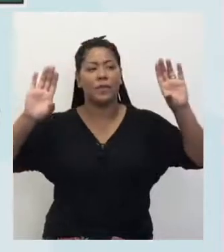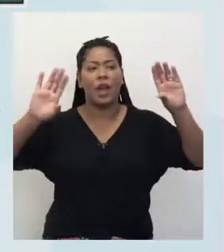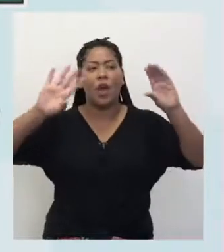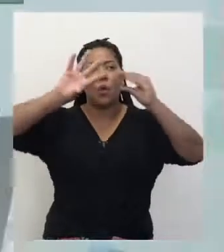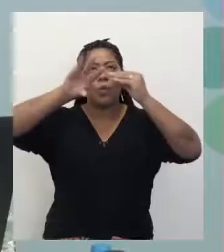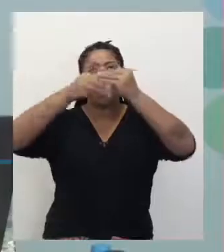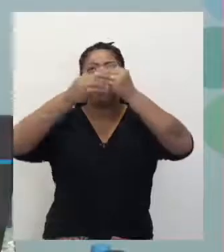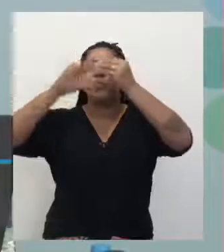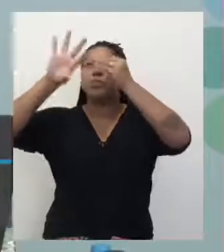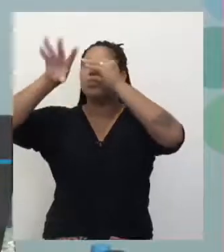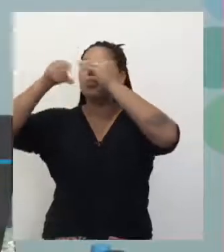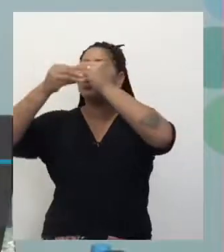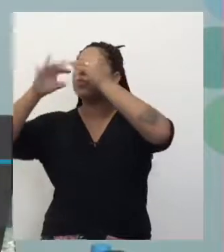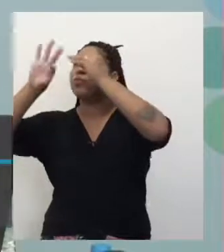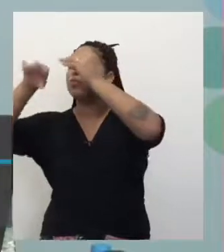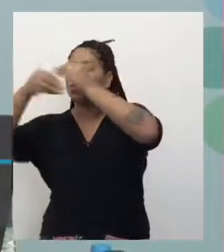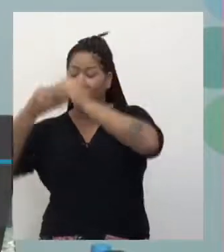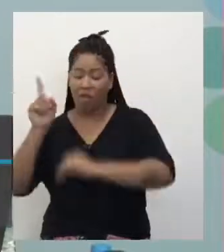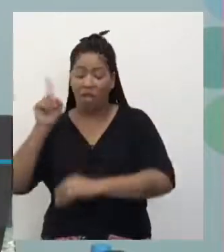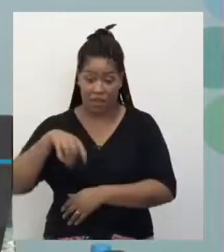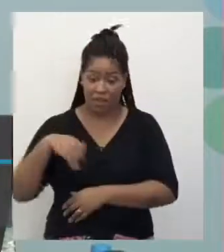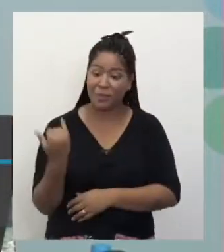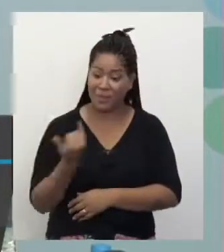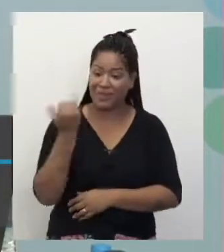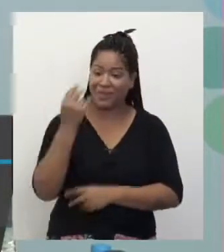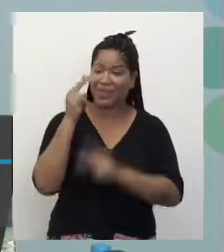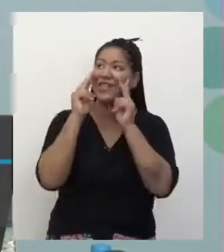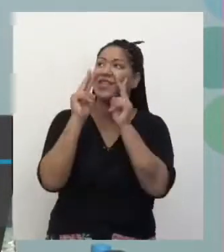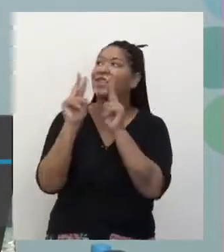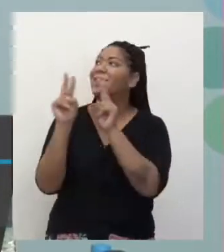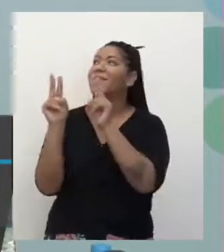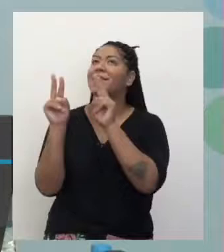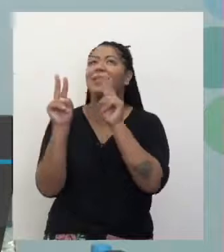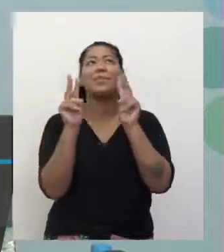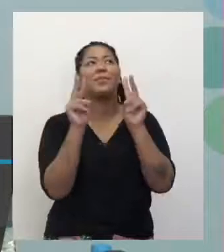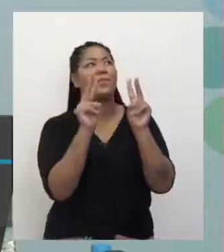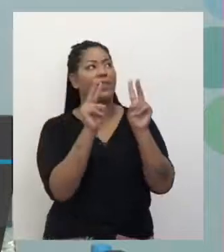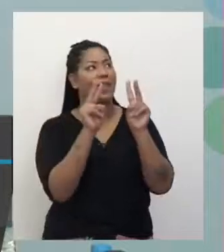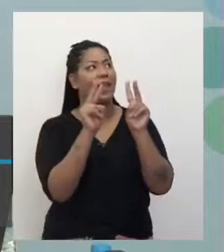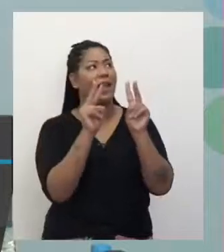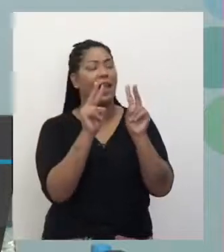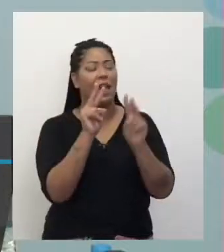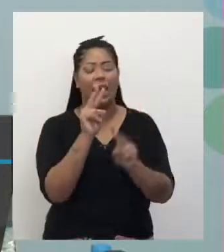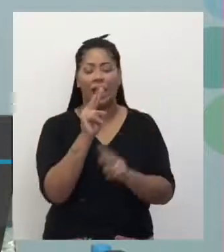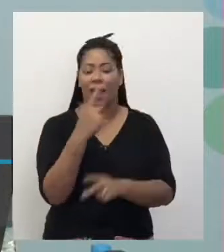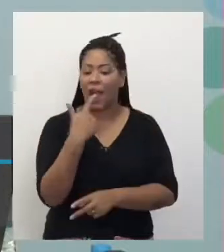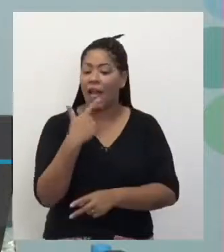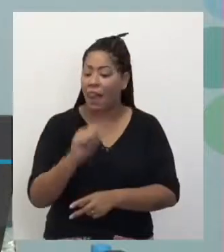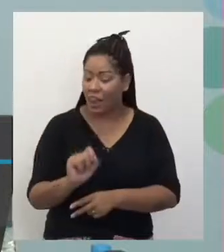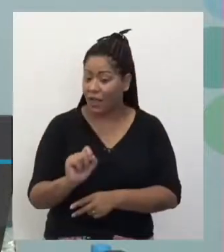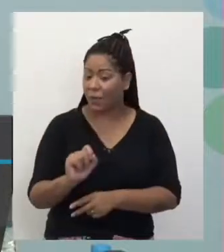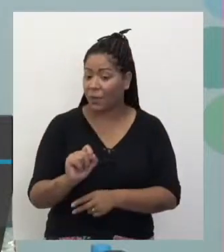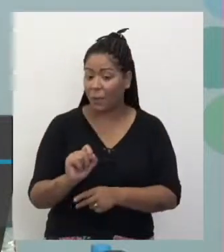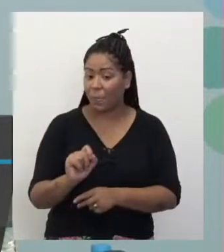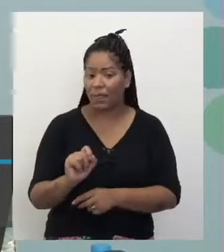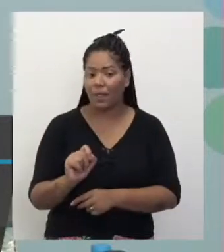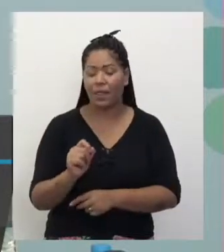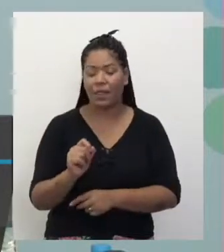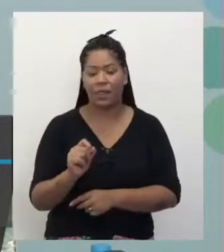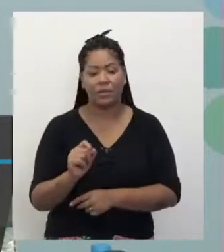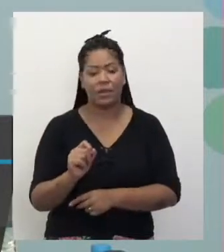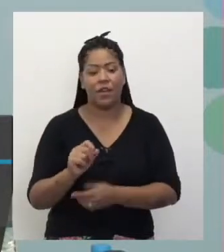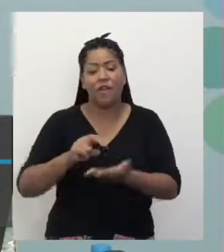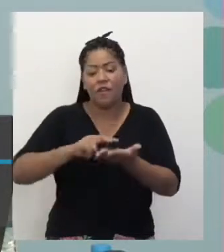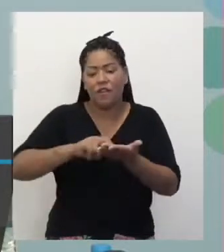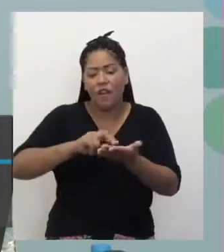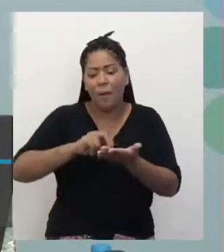é importante, né, nesse caso que a gente observar, como a linguagem não verbal e a verbal se complementam com as